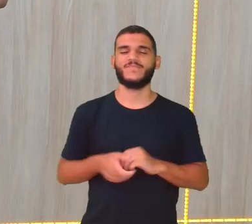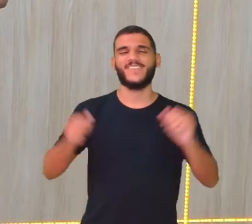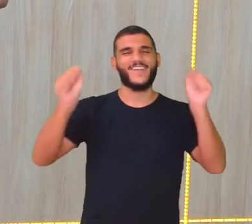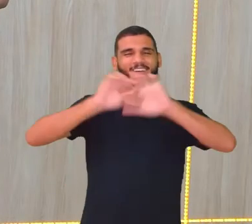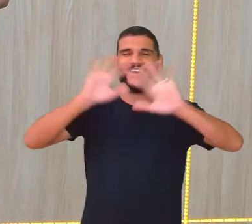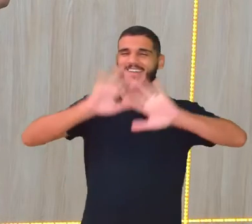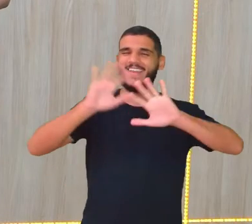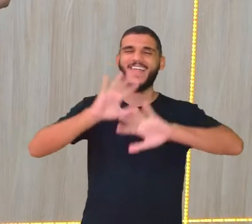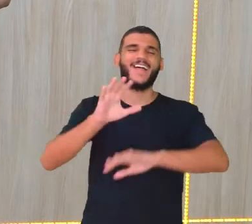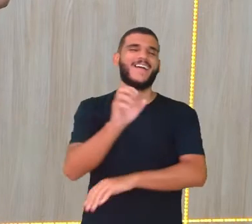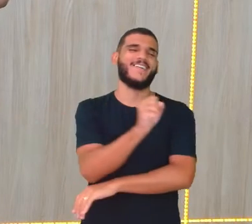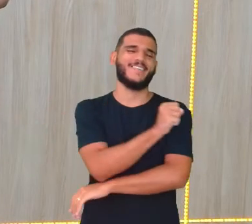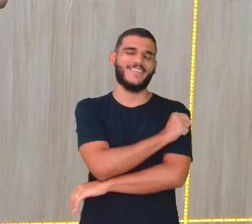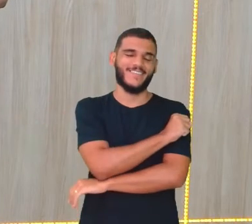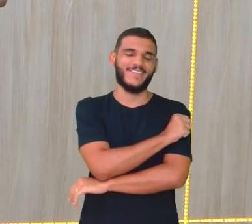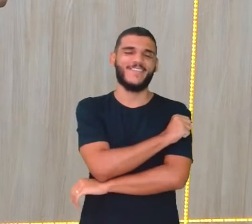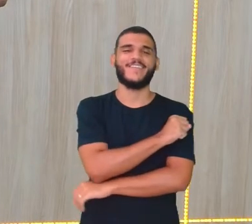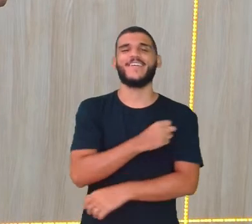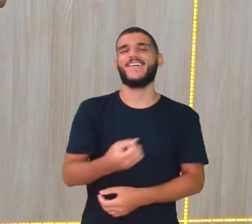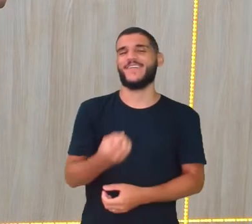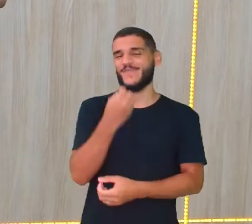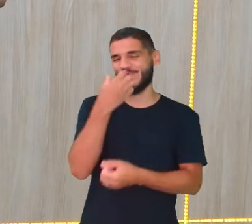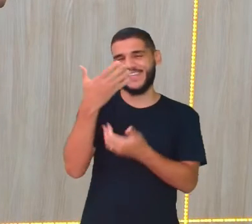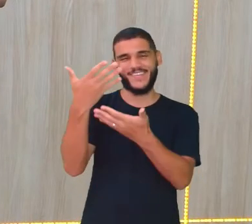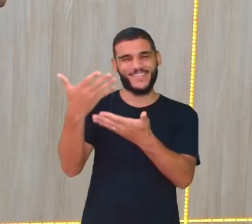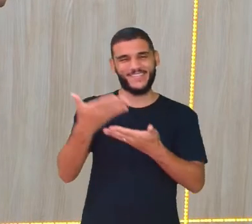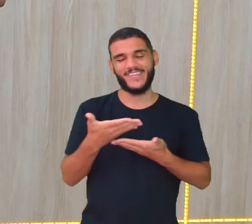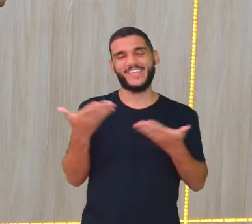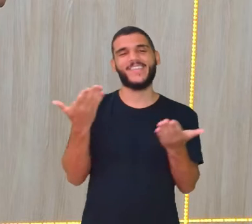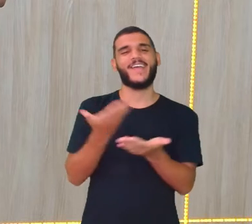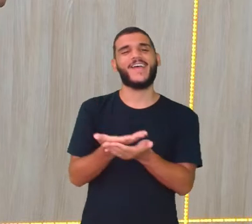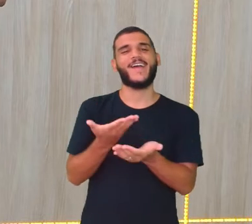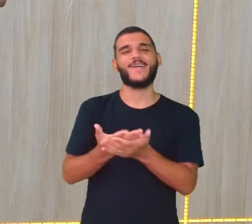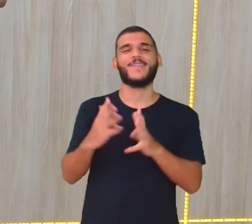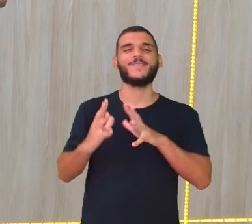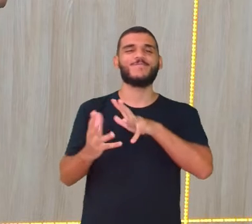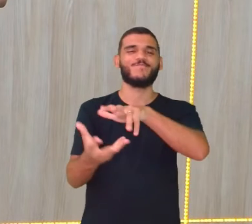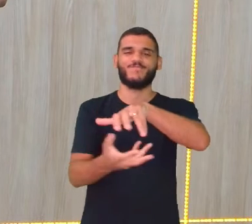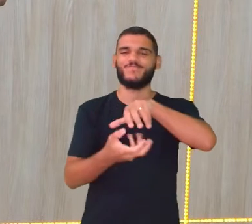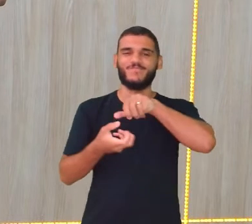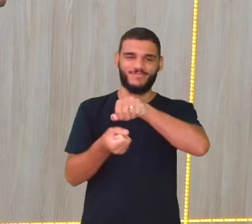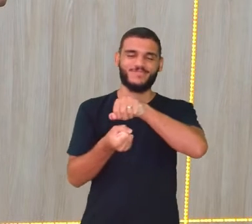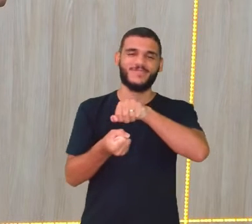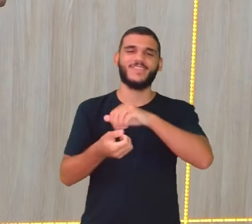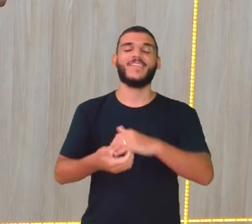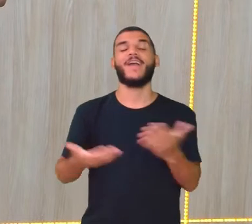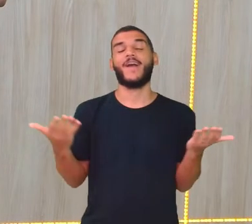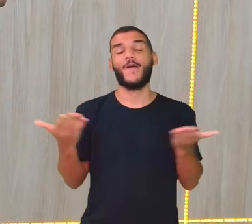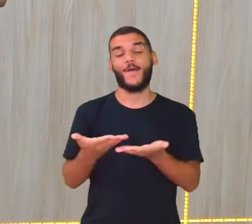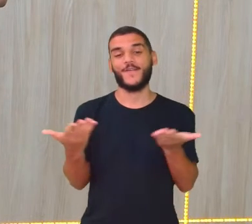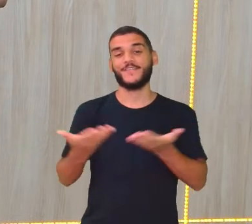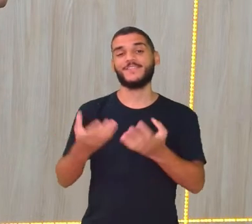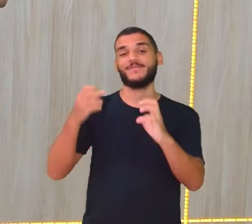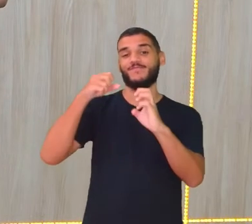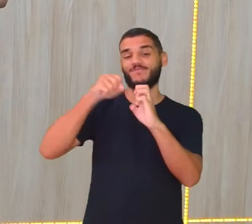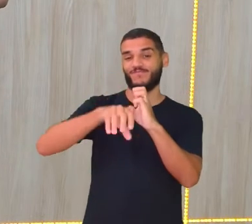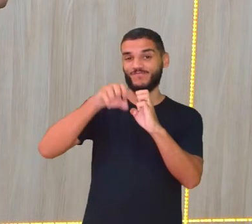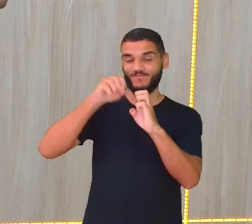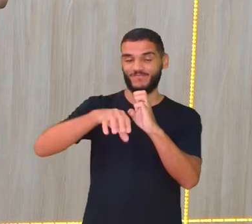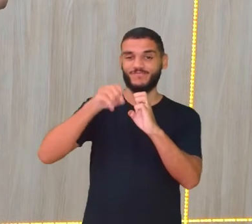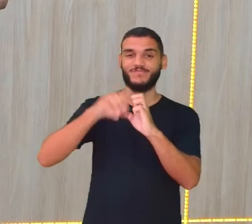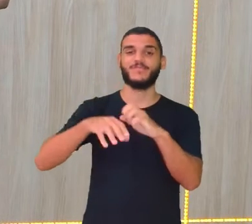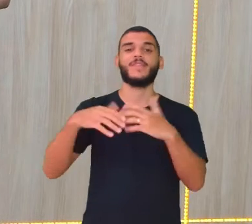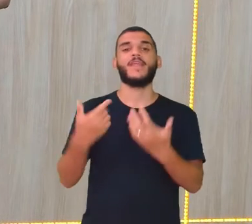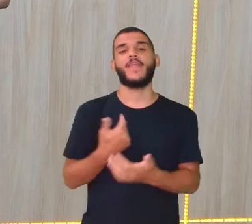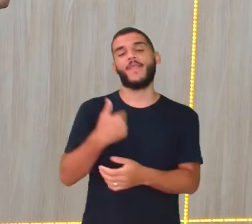Olá, oitavo ano! Chega mais aqui para essa aula de sustentabilidade da nossa escola, né? A nossa Escola Municipal para Aulas Digitais. Eu